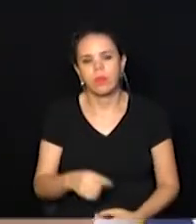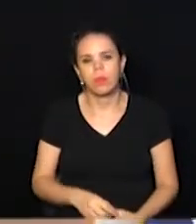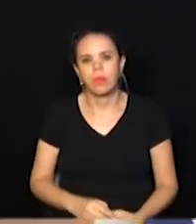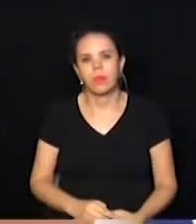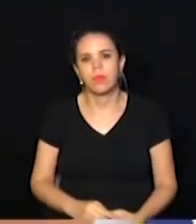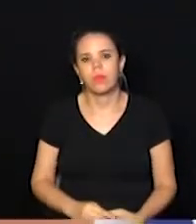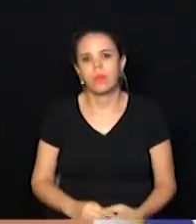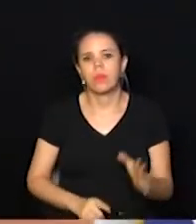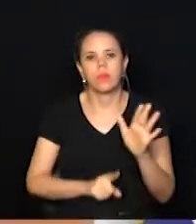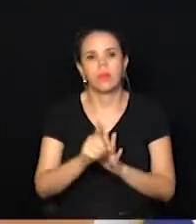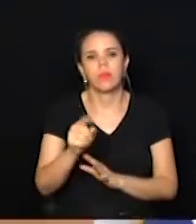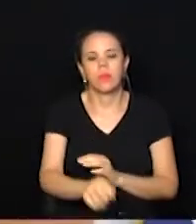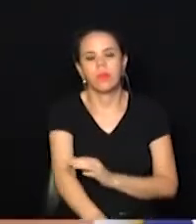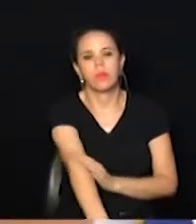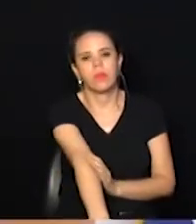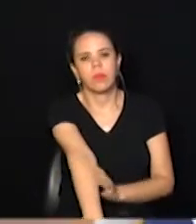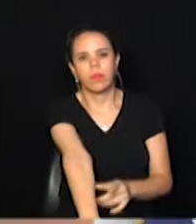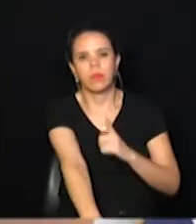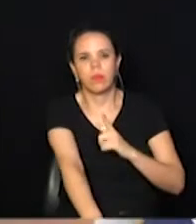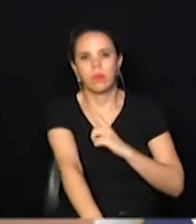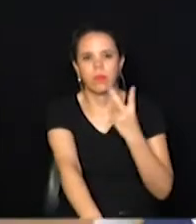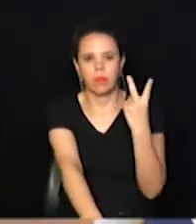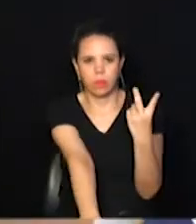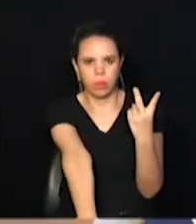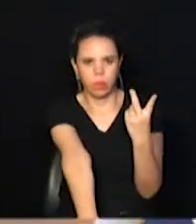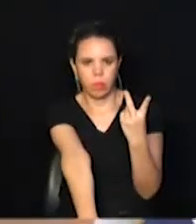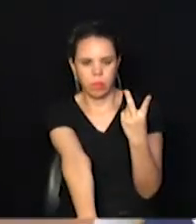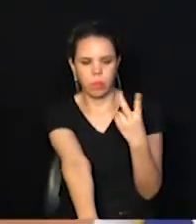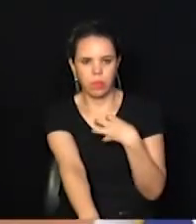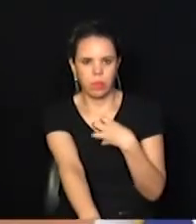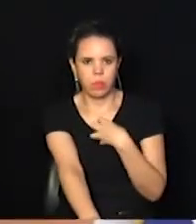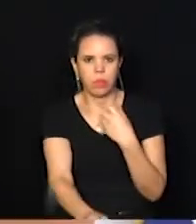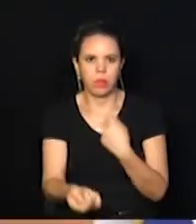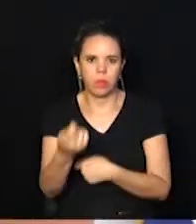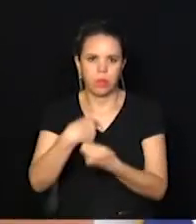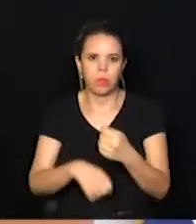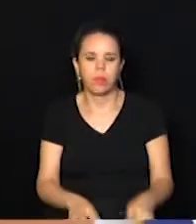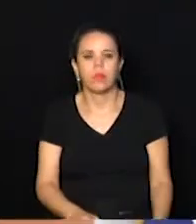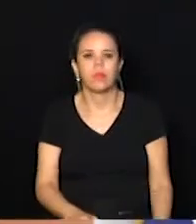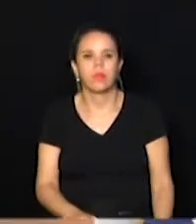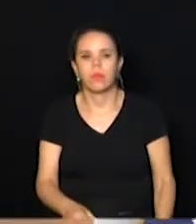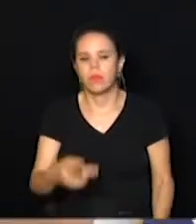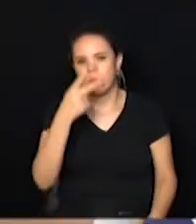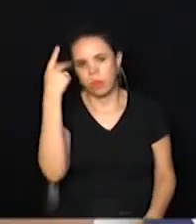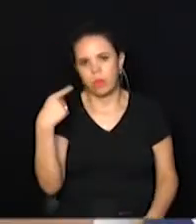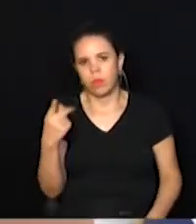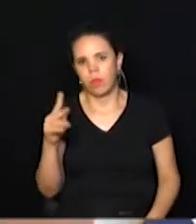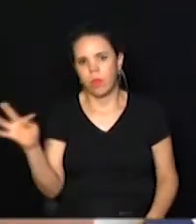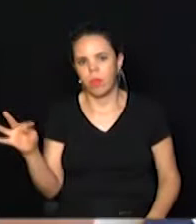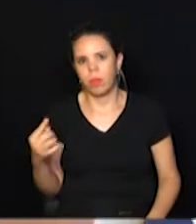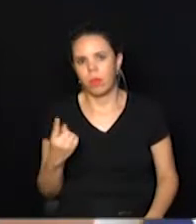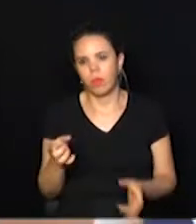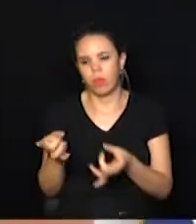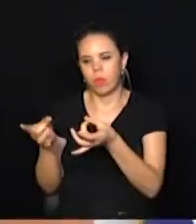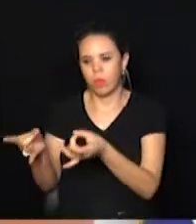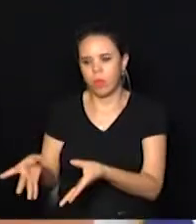eu pergunto, você tem 2 tipos de administração. Gente, nós do PT. Uma é deixar a